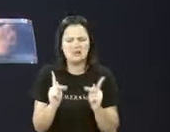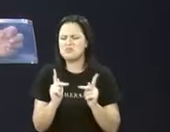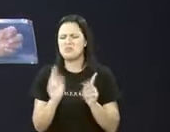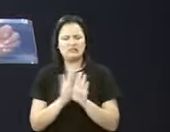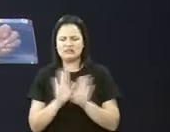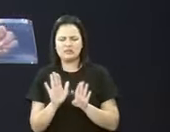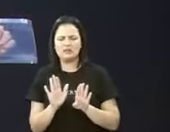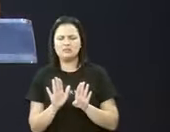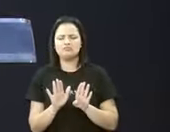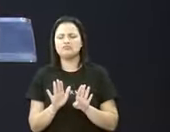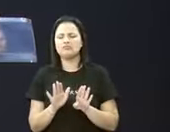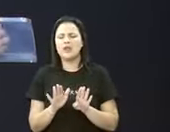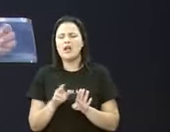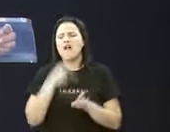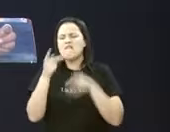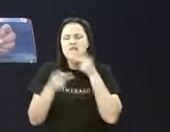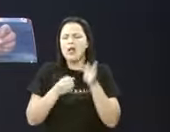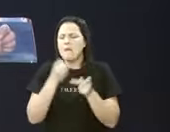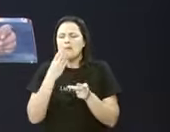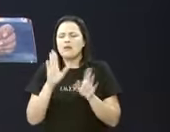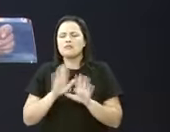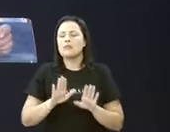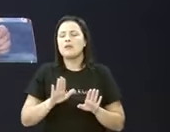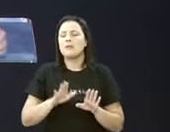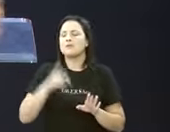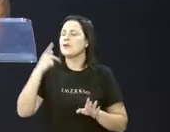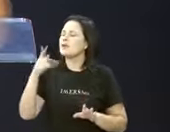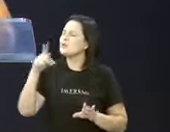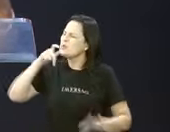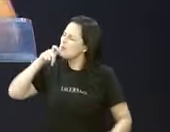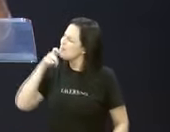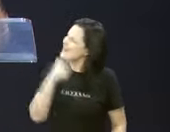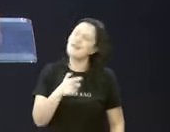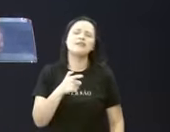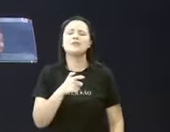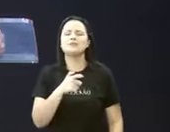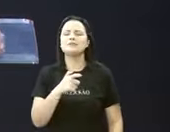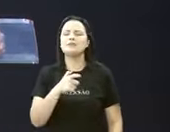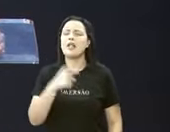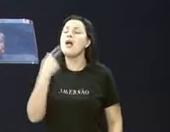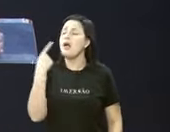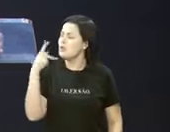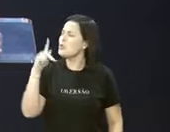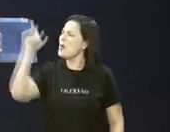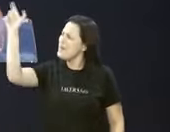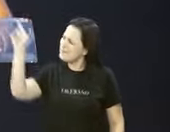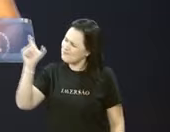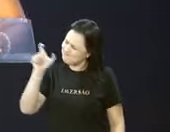nada disso. É a tua palavra, Senhor. Ela é a verdade que liberta.